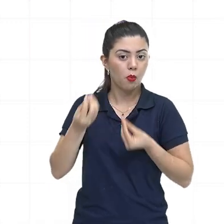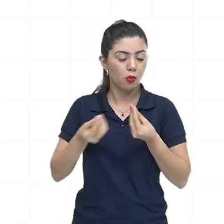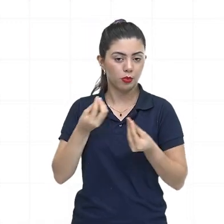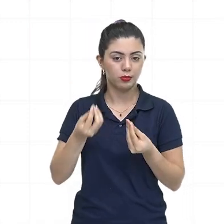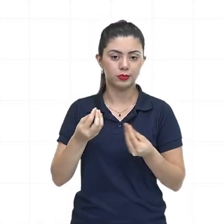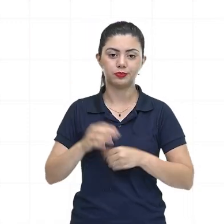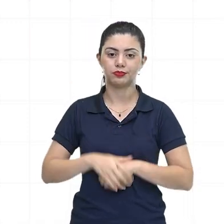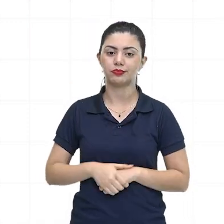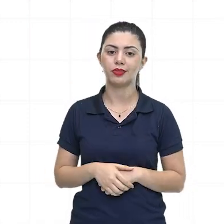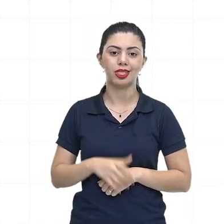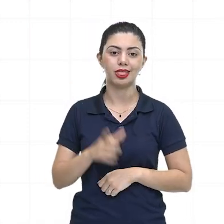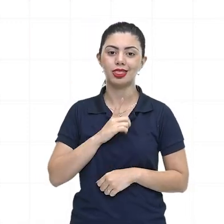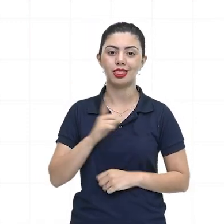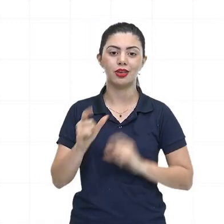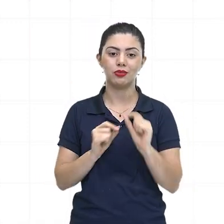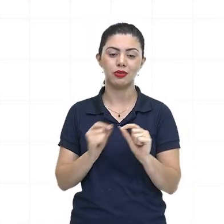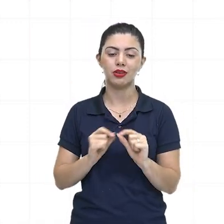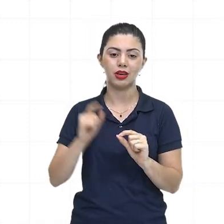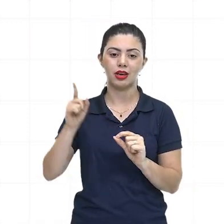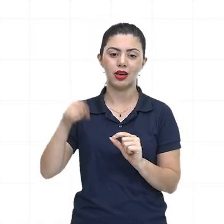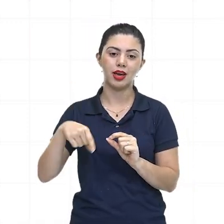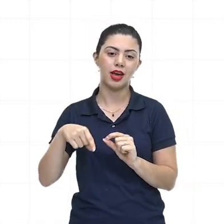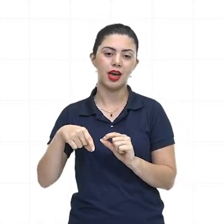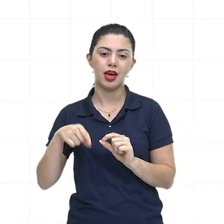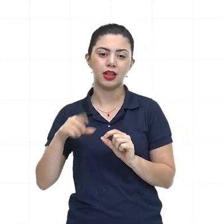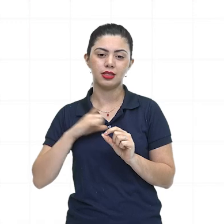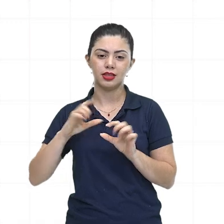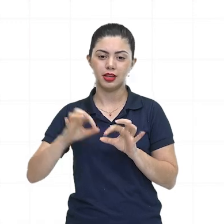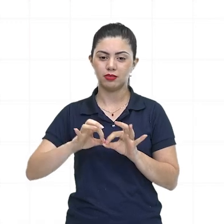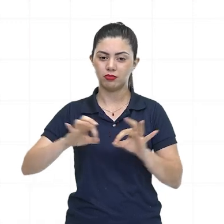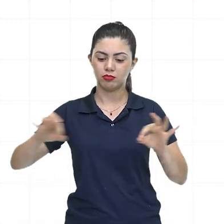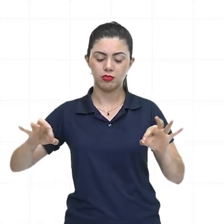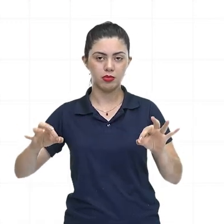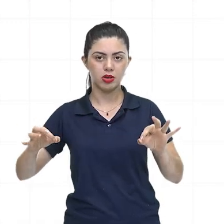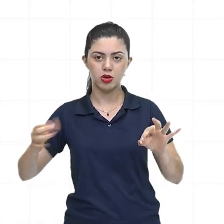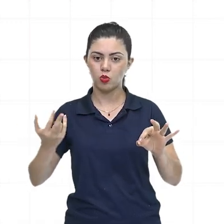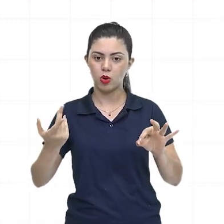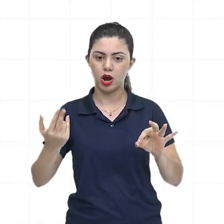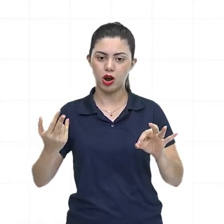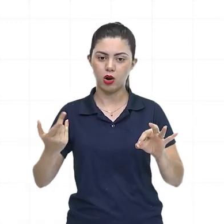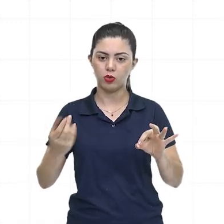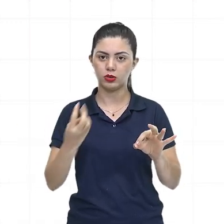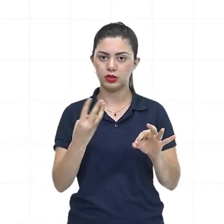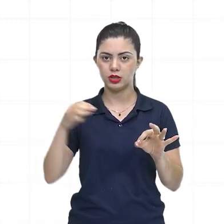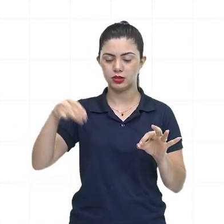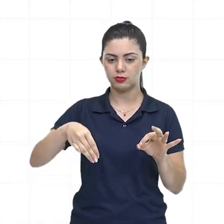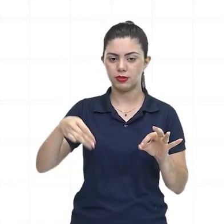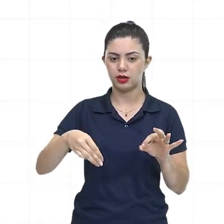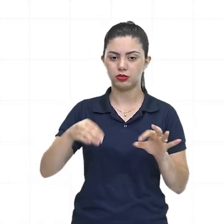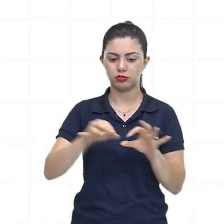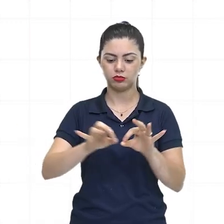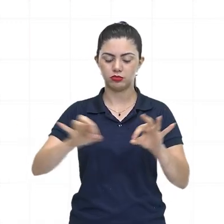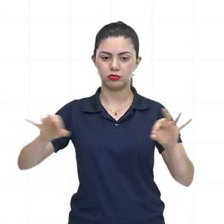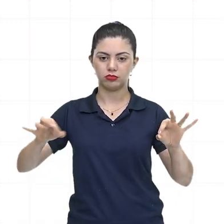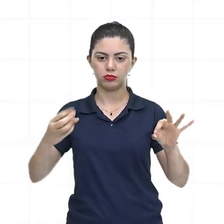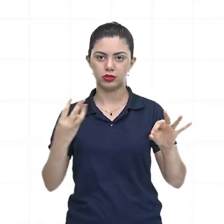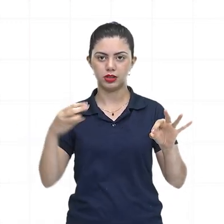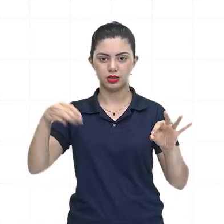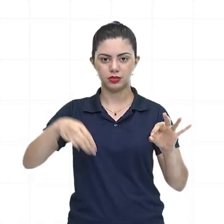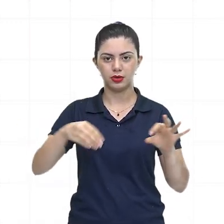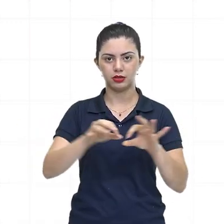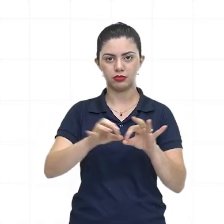caso o comprimento igual, ó. Todos os quartos possuem 3 metros de comprimento, ó, que é essa medida aqui,